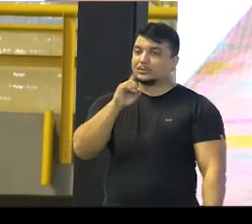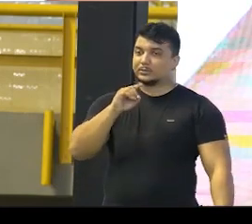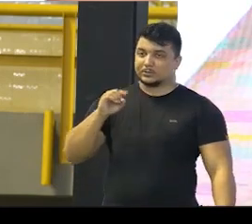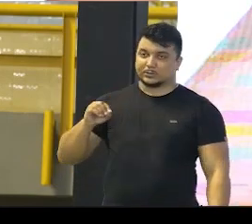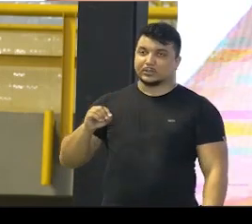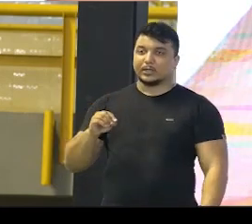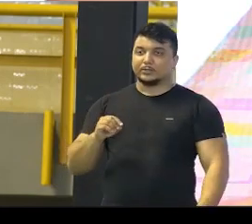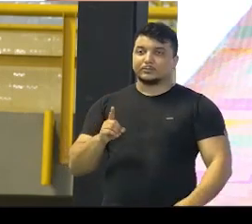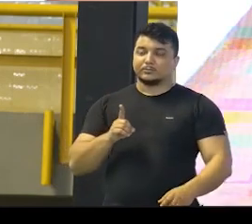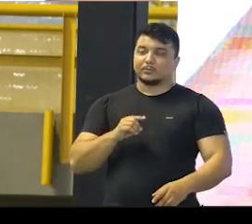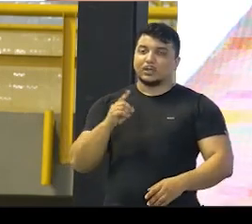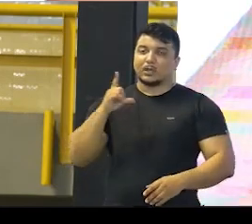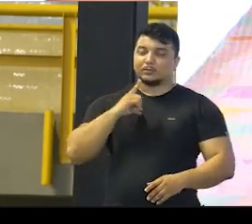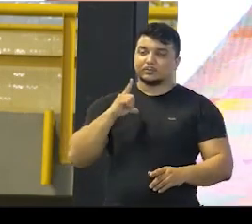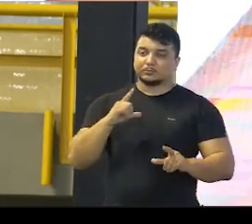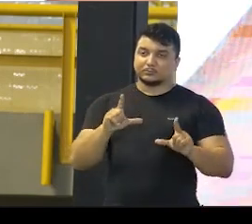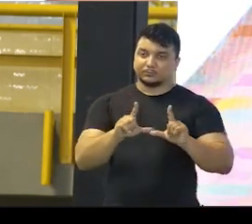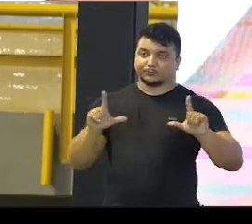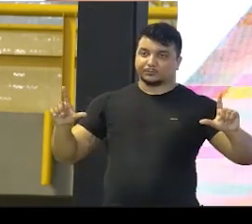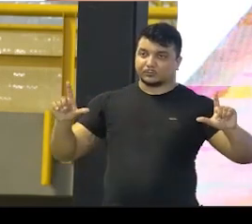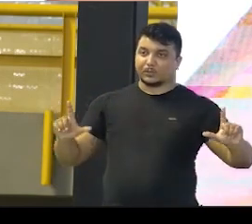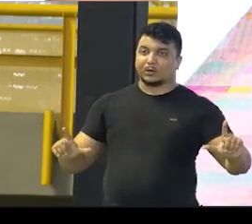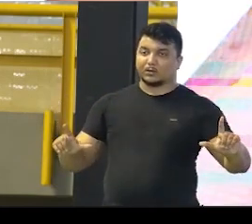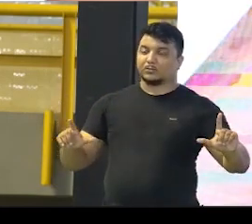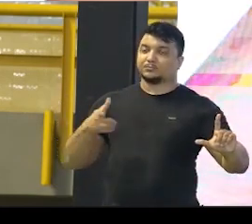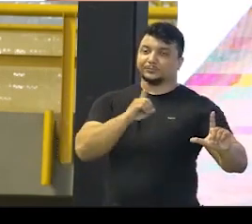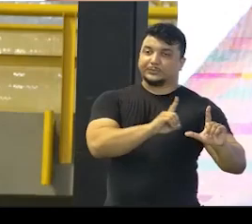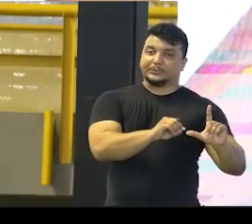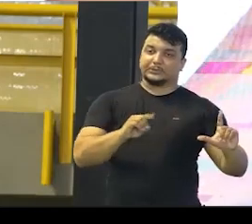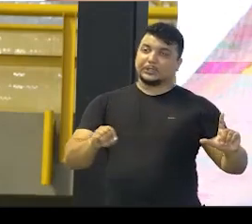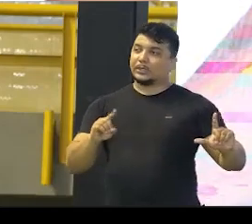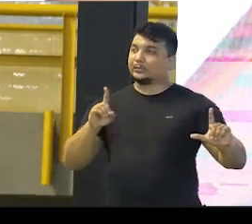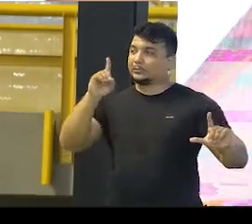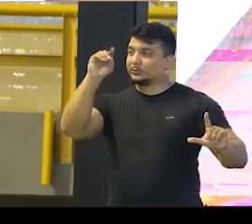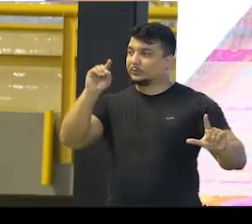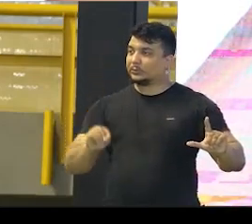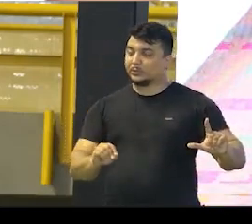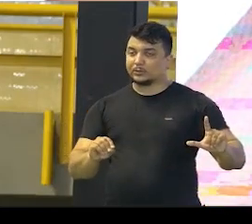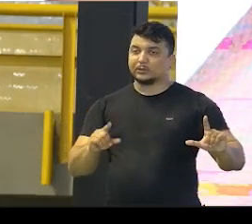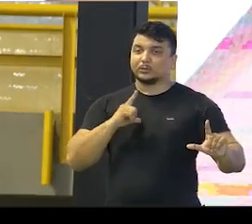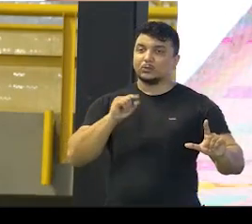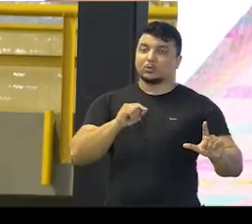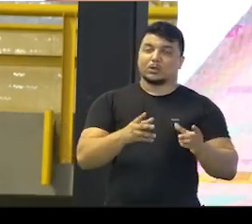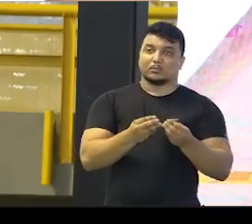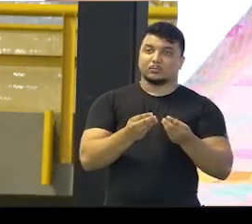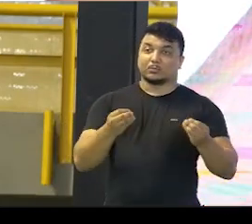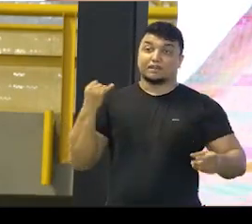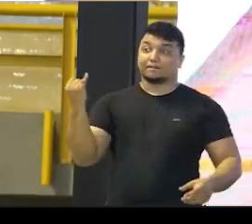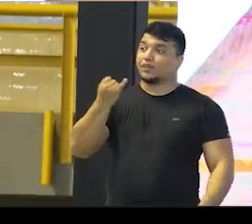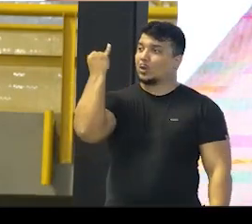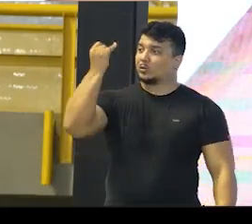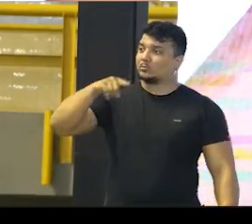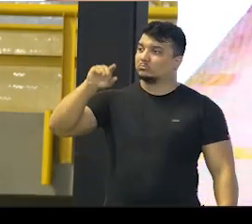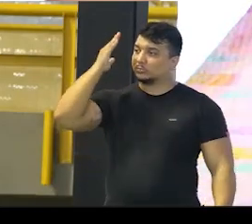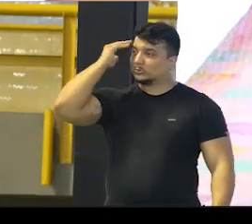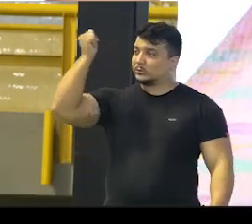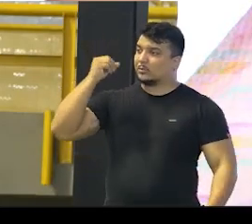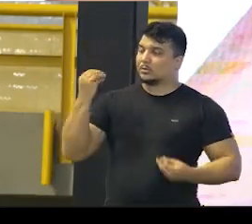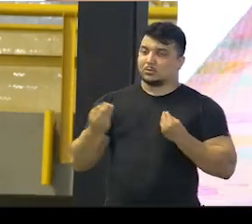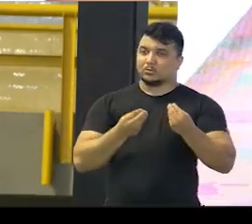Então, 4 vezes 6, 24 metros quadrados. Essa é a jogada aqui da história.